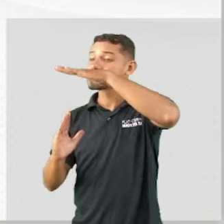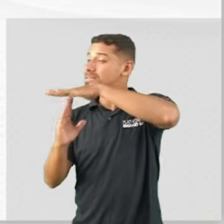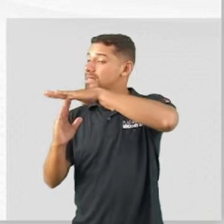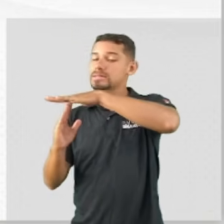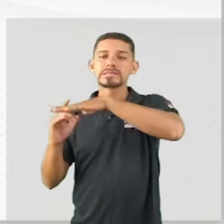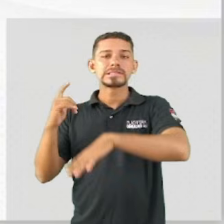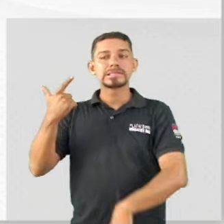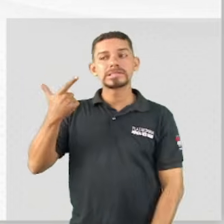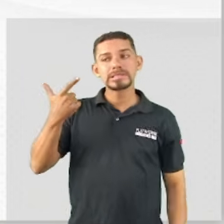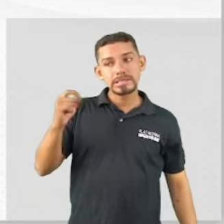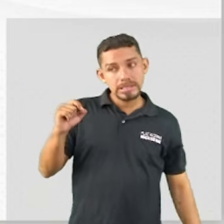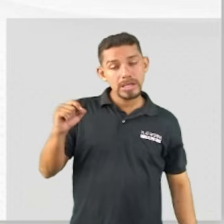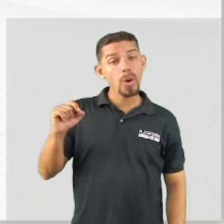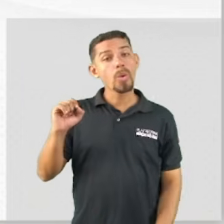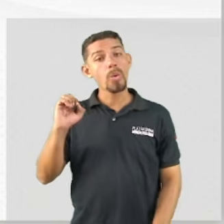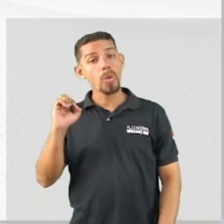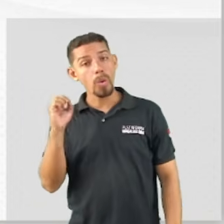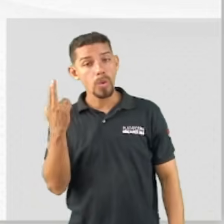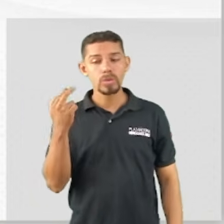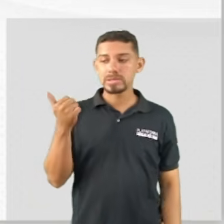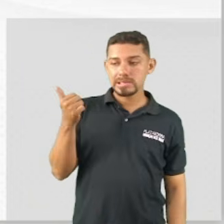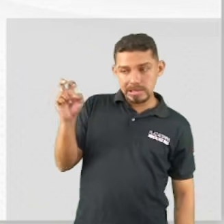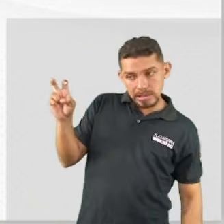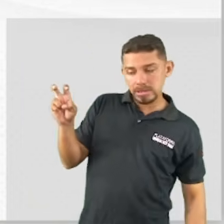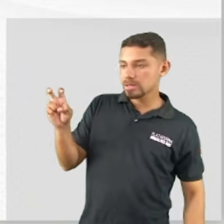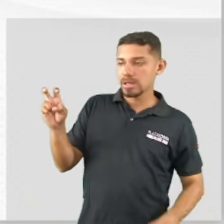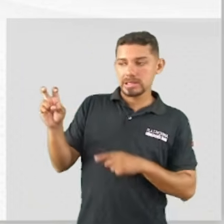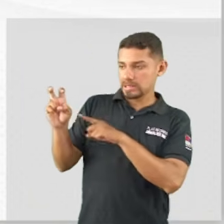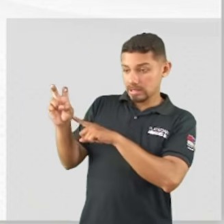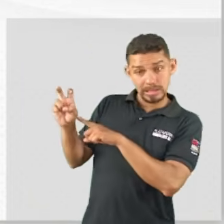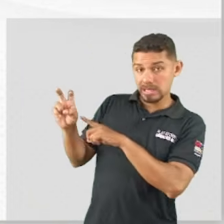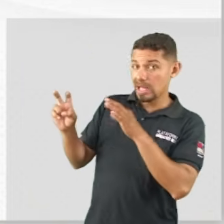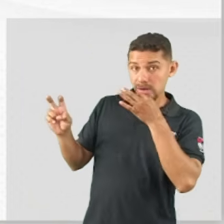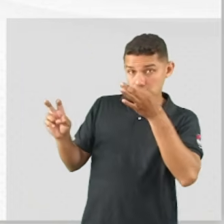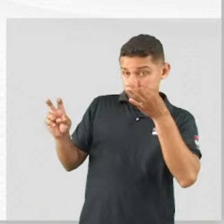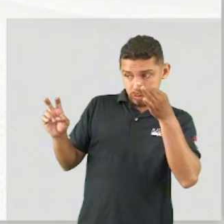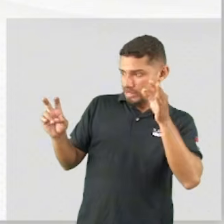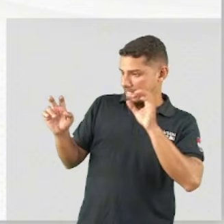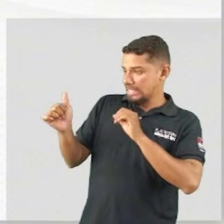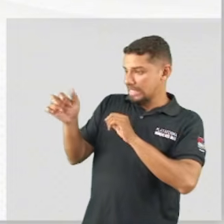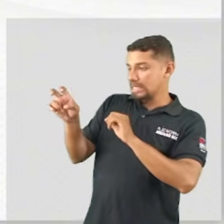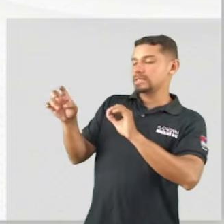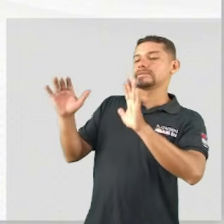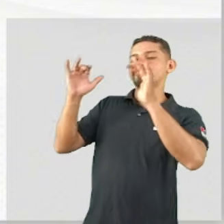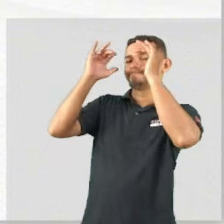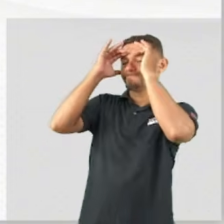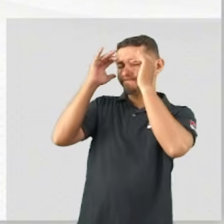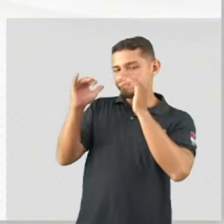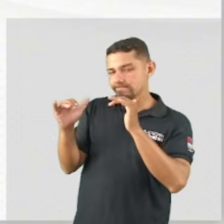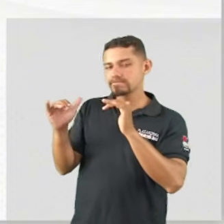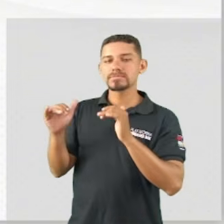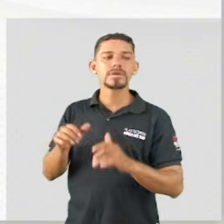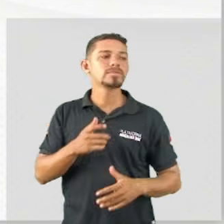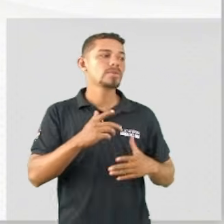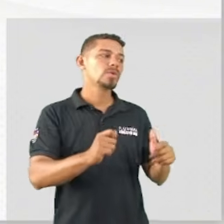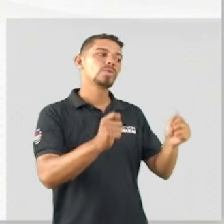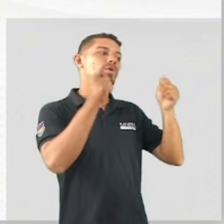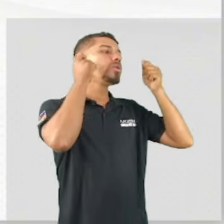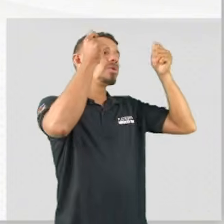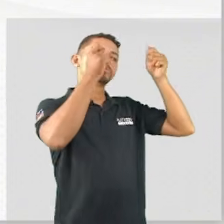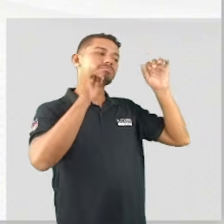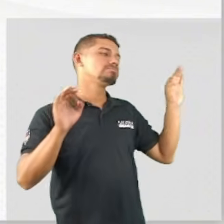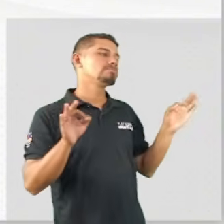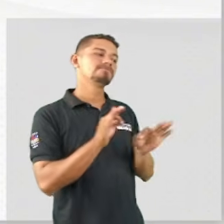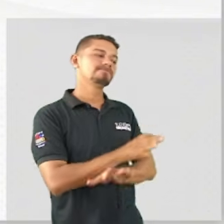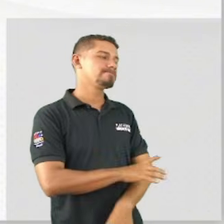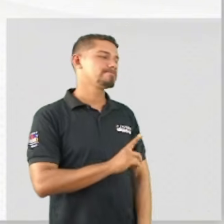um tempo, se é 15 minutos, ele pode nem ter terminado a sua argumentação, mas se encerrou os 15 minutos, alguém provavelmente vai levantar a plaquinha,